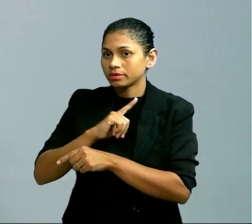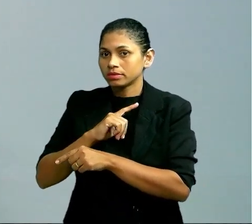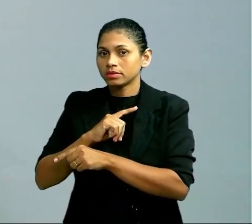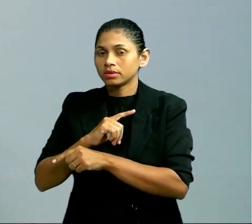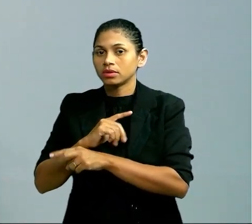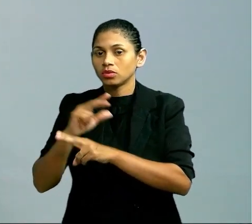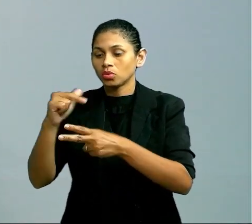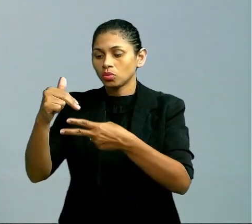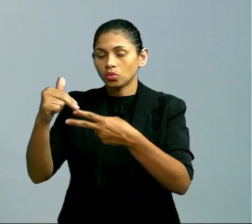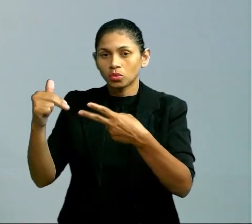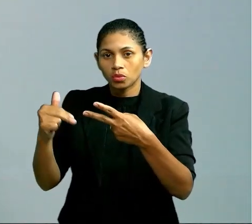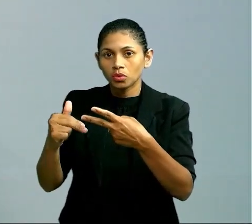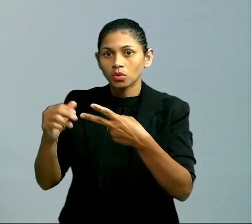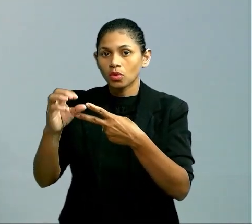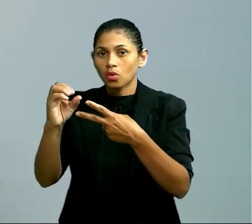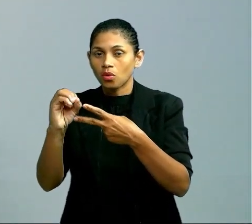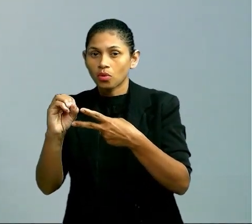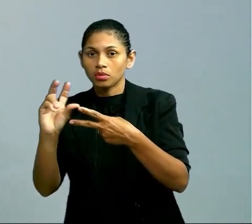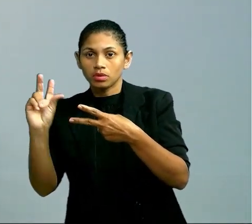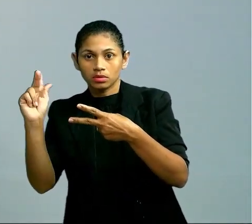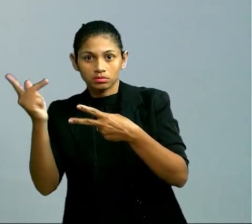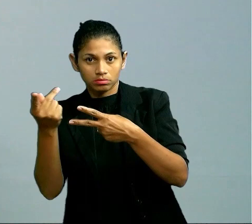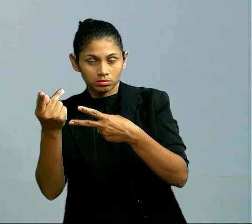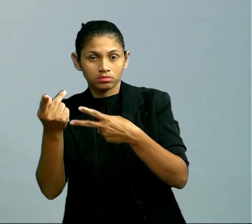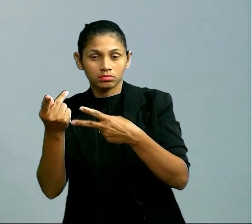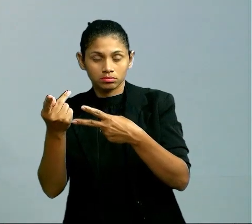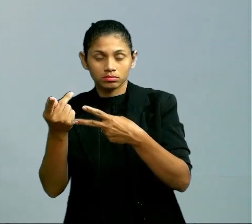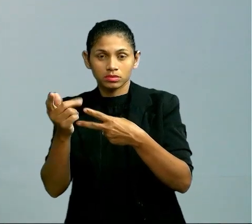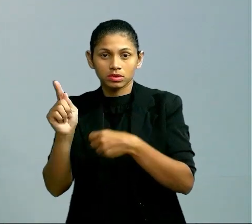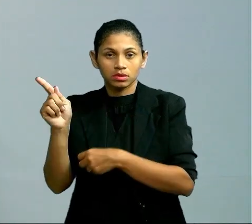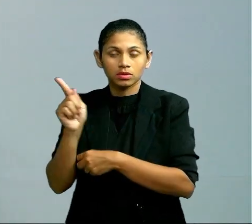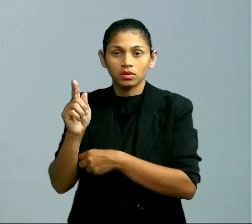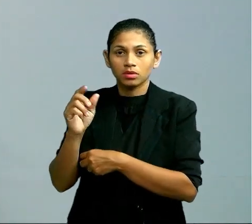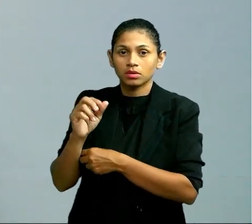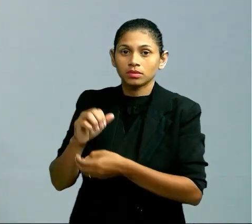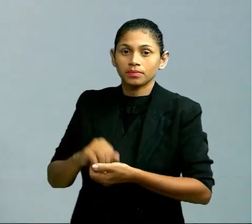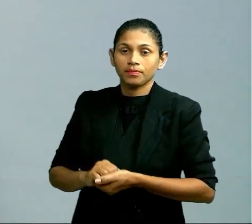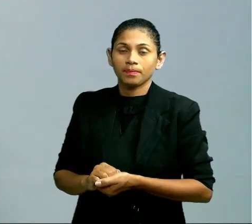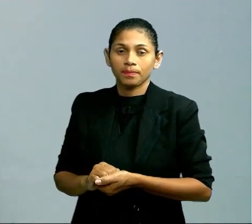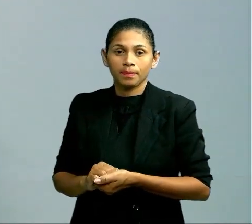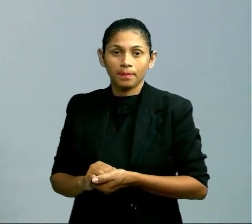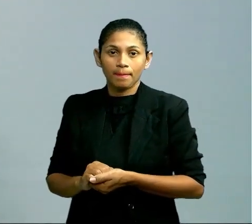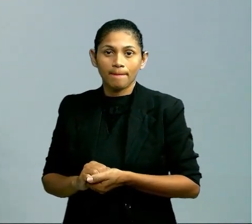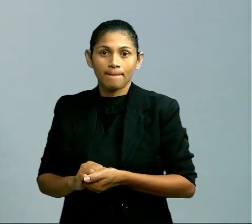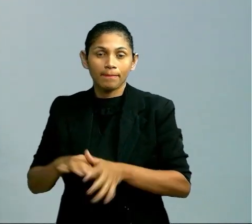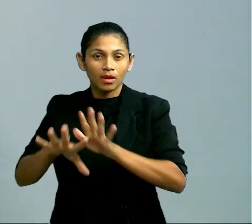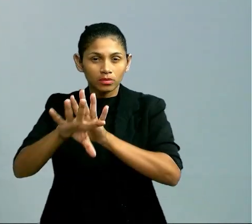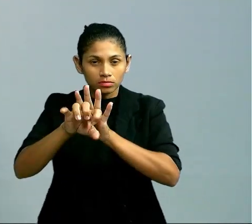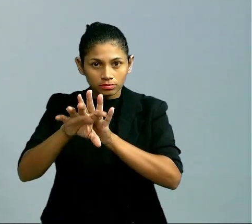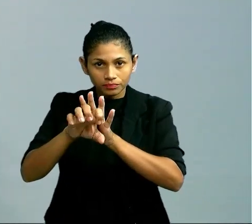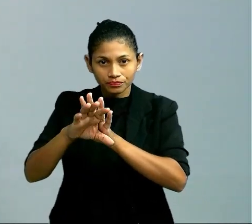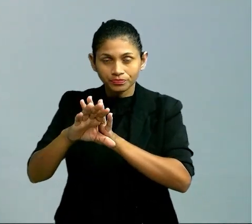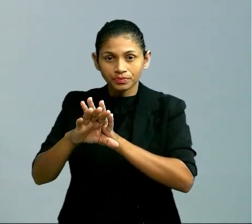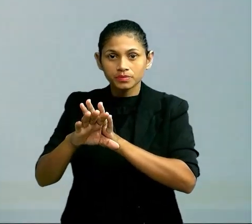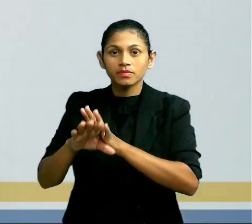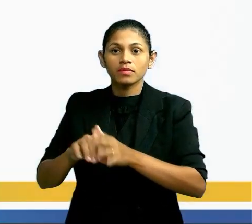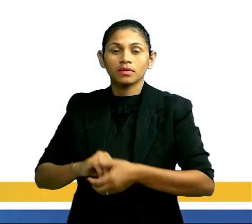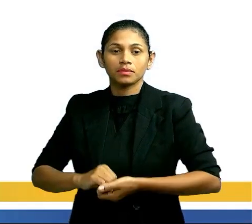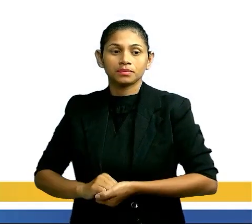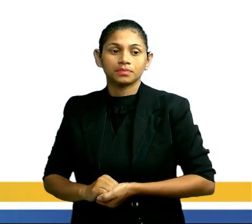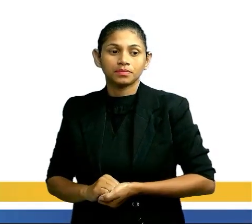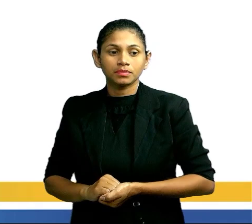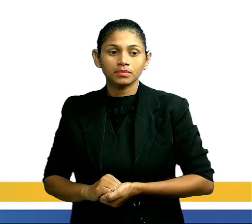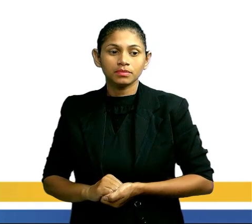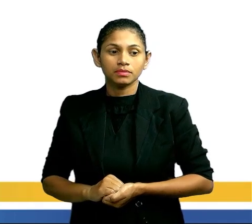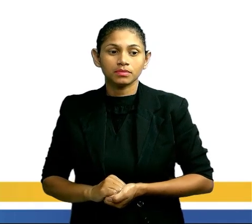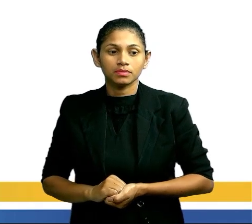dupla OH. Lá era só uma carbonila. No ácido carboxílico é uma carboxila. E o que